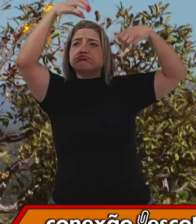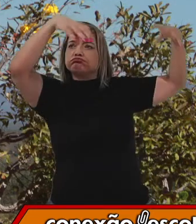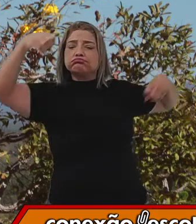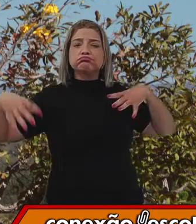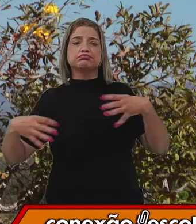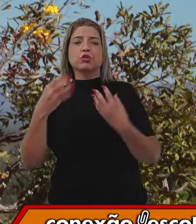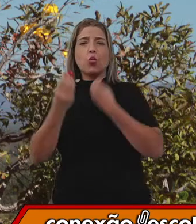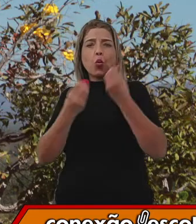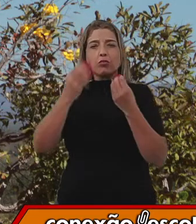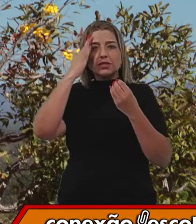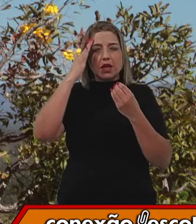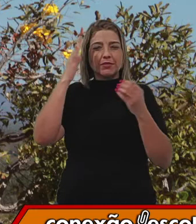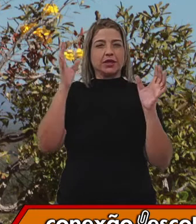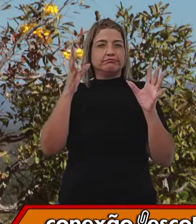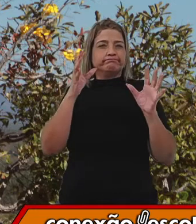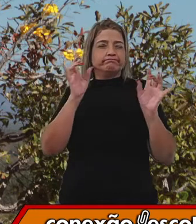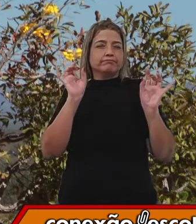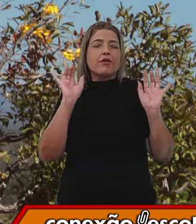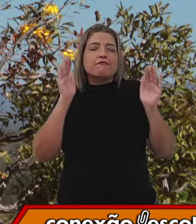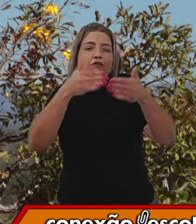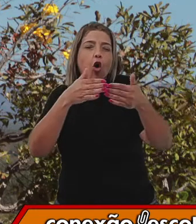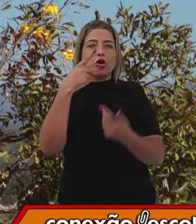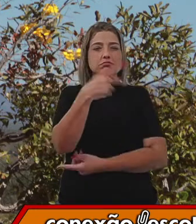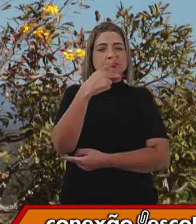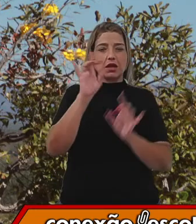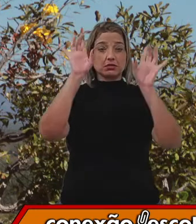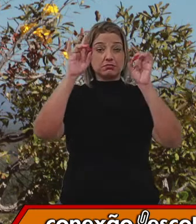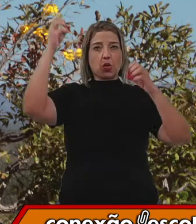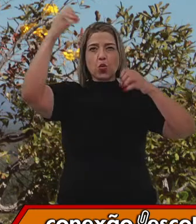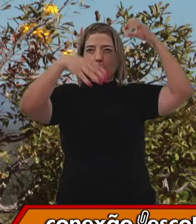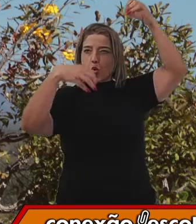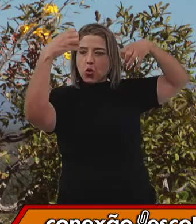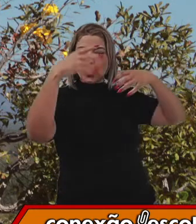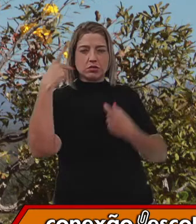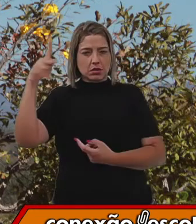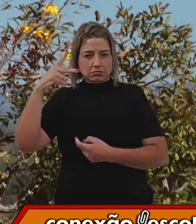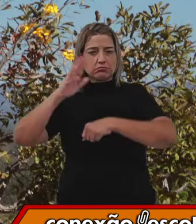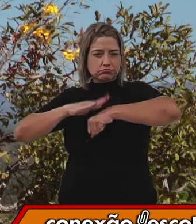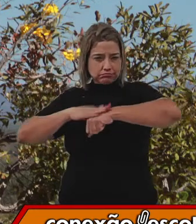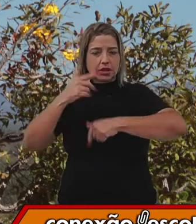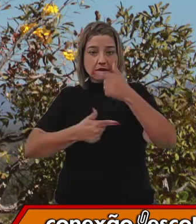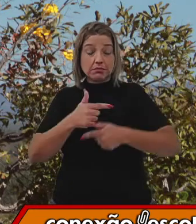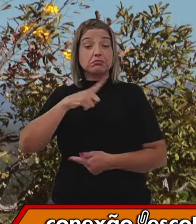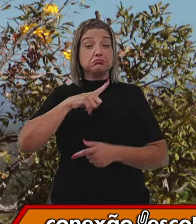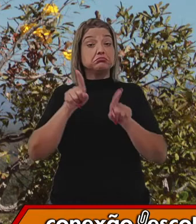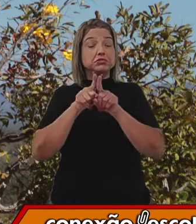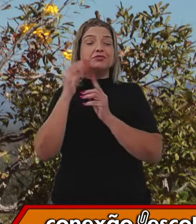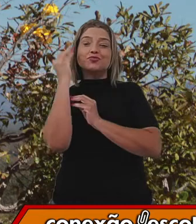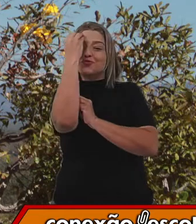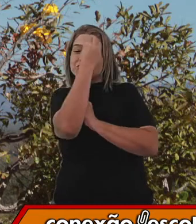criando um clima específico. O maquiador e o figurinista ajudam os atores a ter a